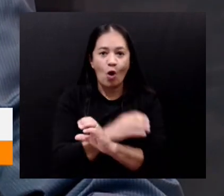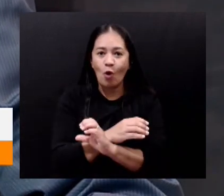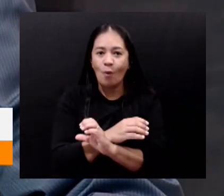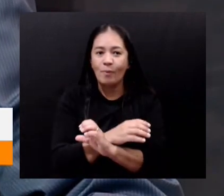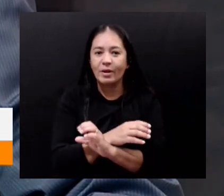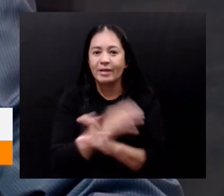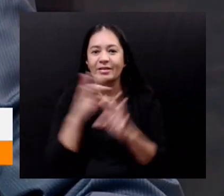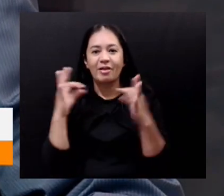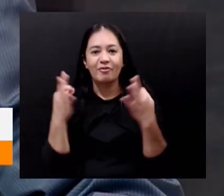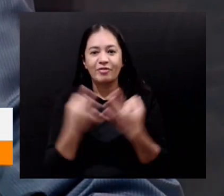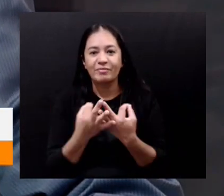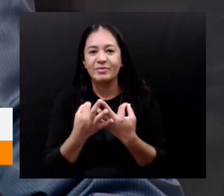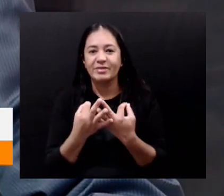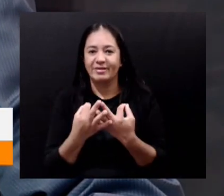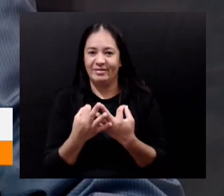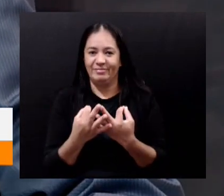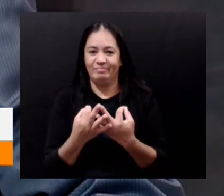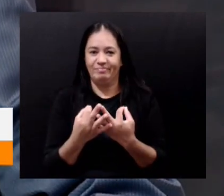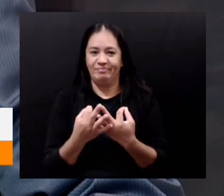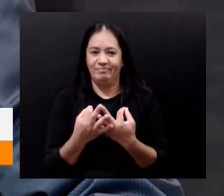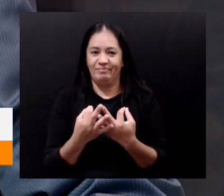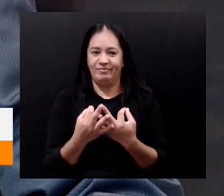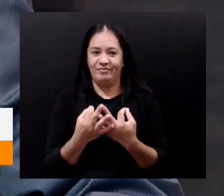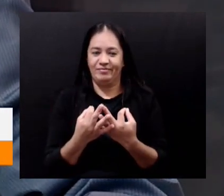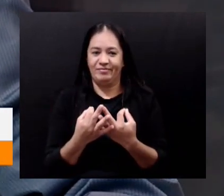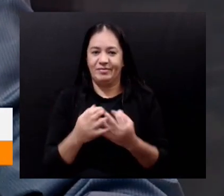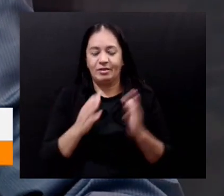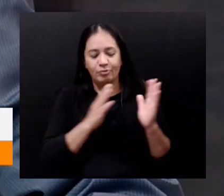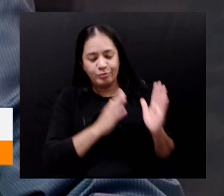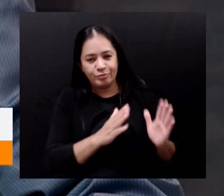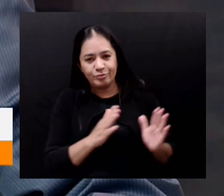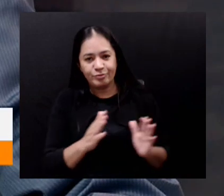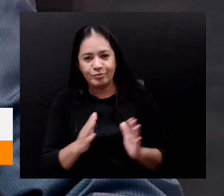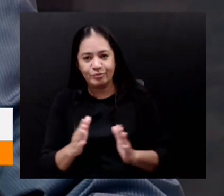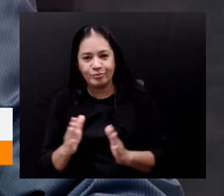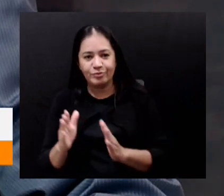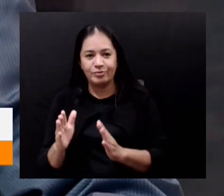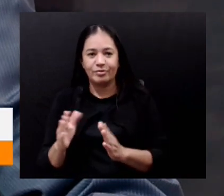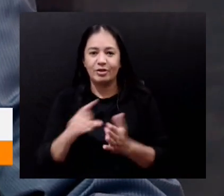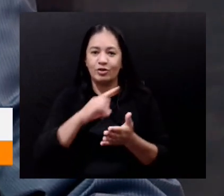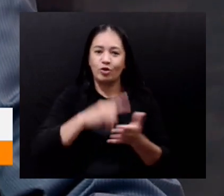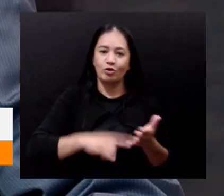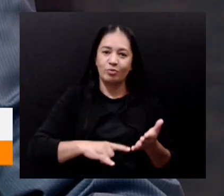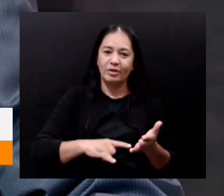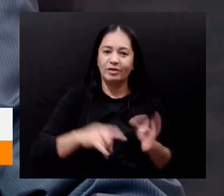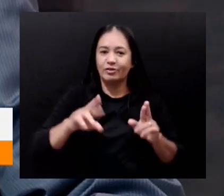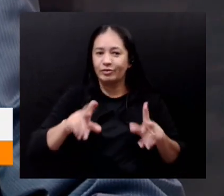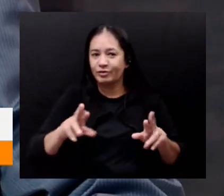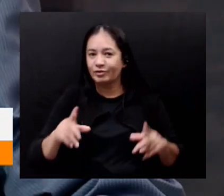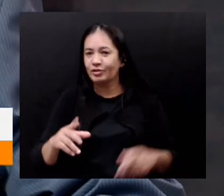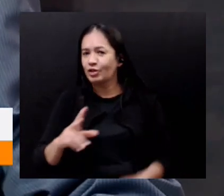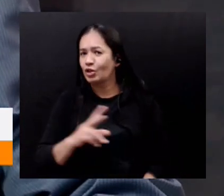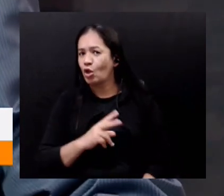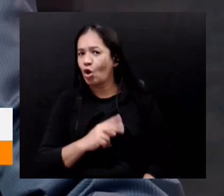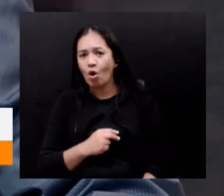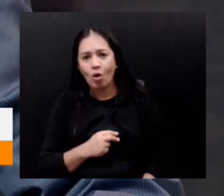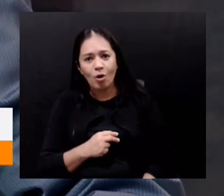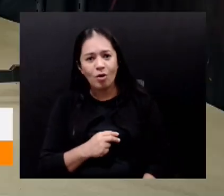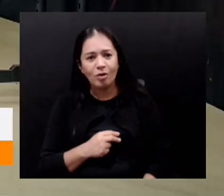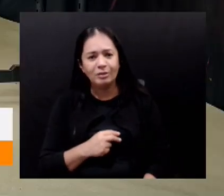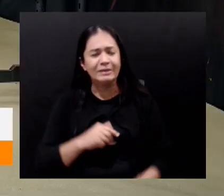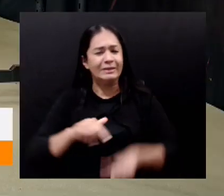são os avós, né? E assim segue, de documento para documento. Nossa, Tem trabalho. Tem trabalho,